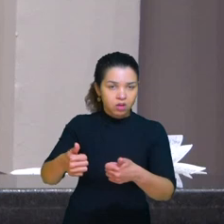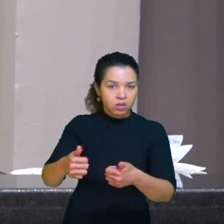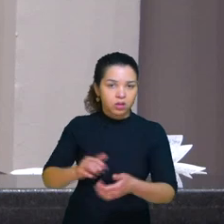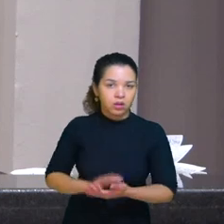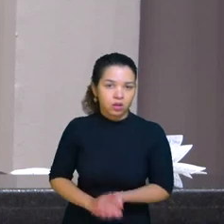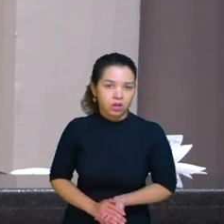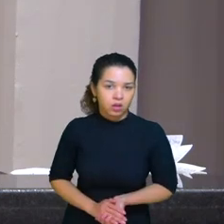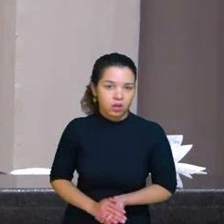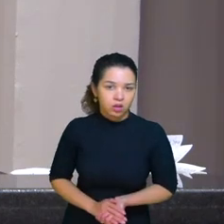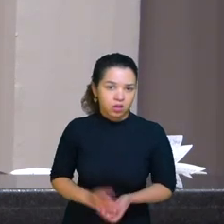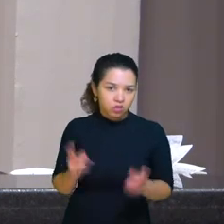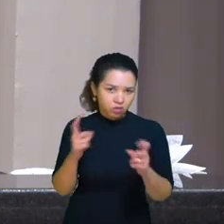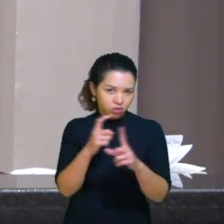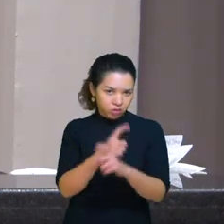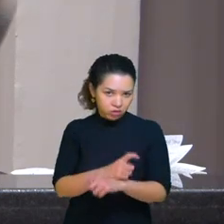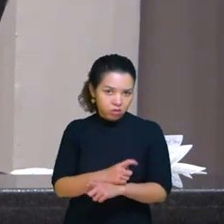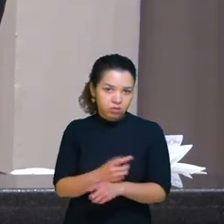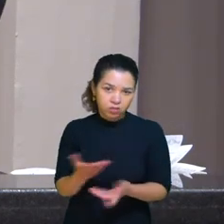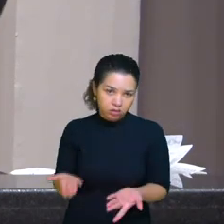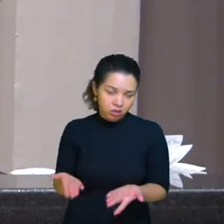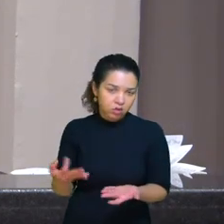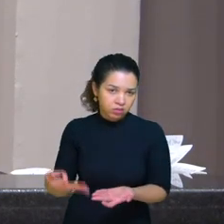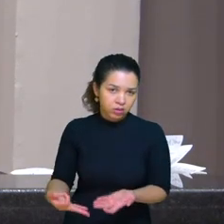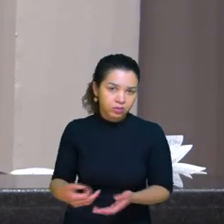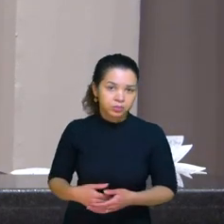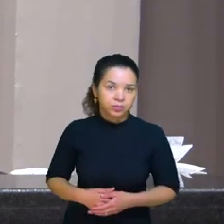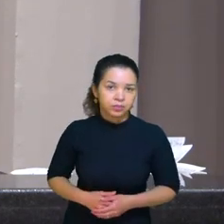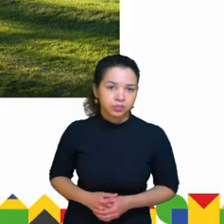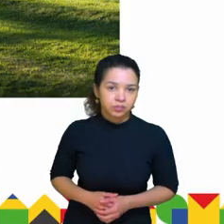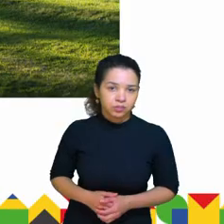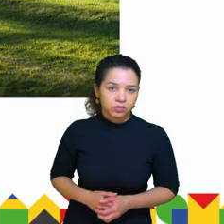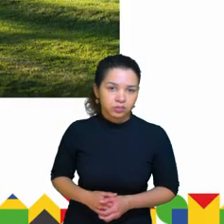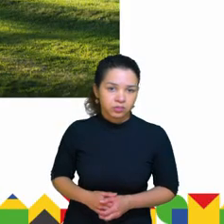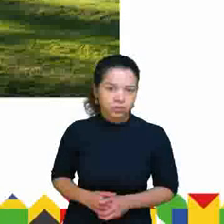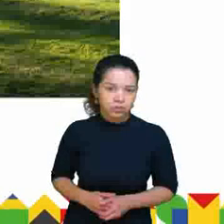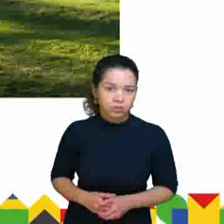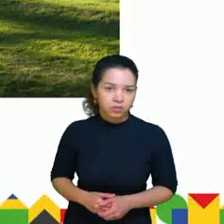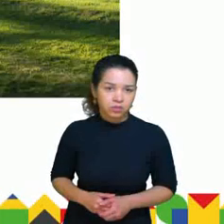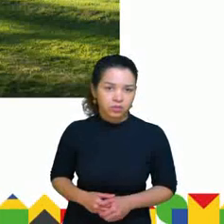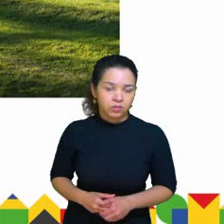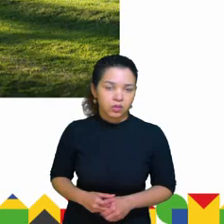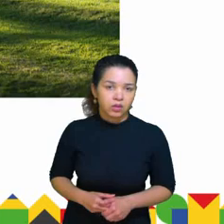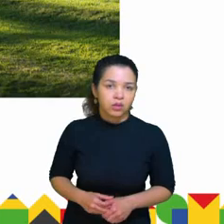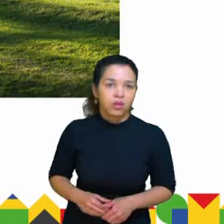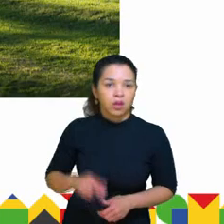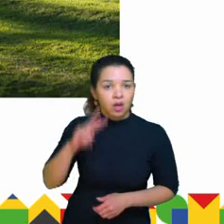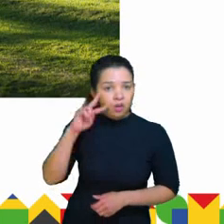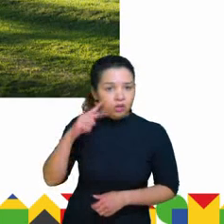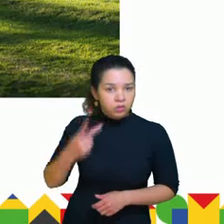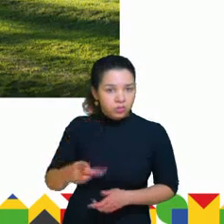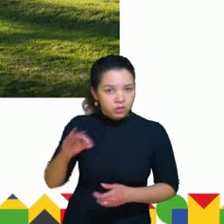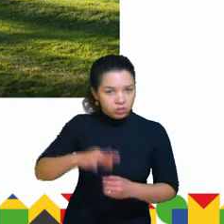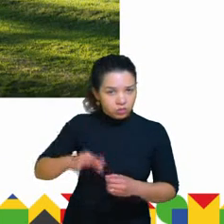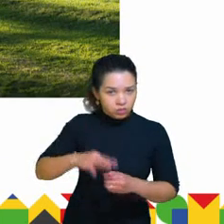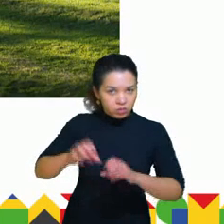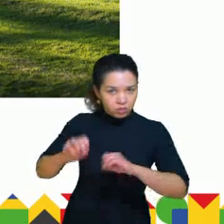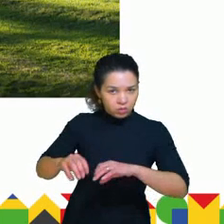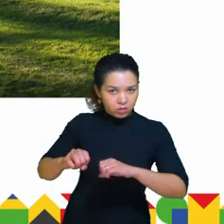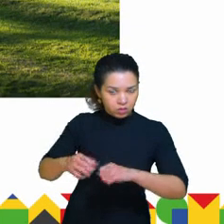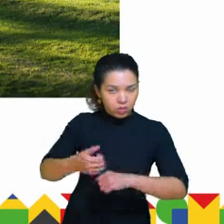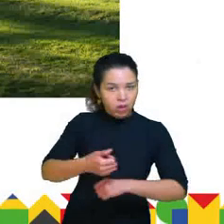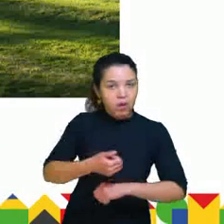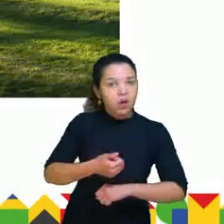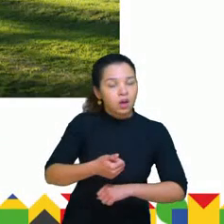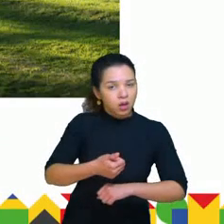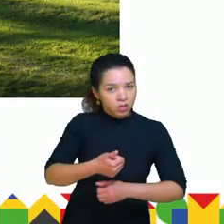é é por aí né reconhecimento das instituições de Educação Básica enquanto protagonistas